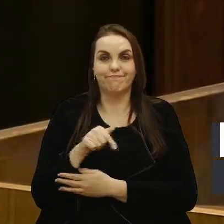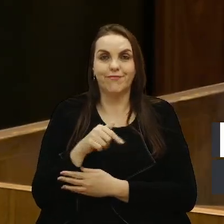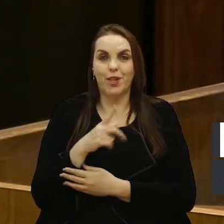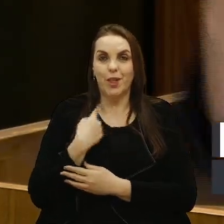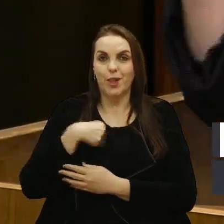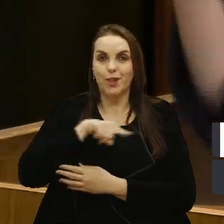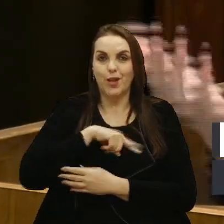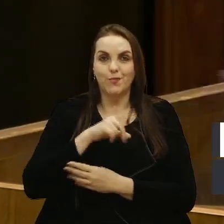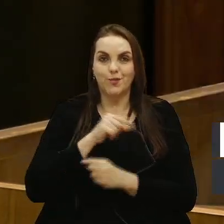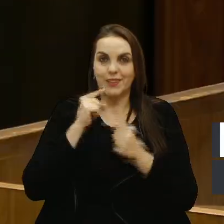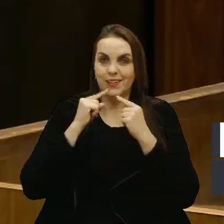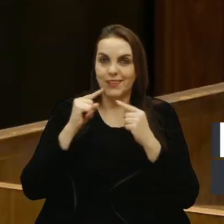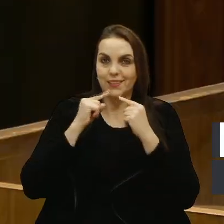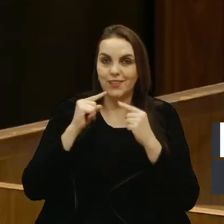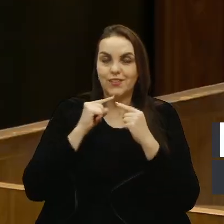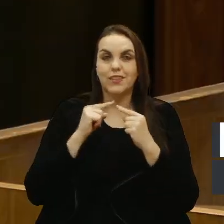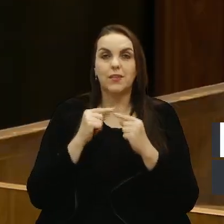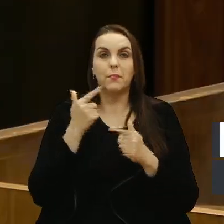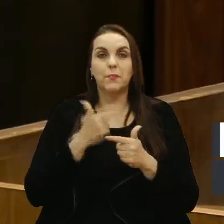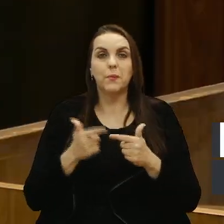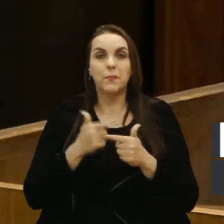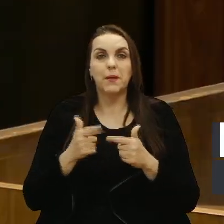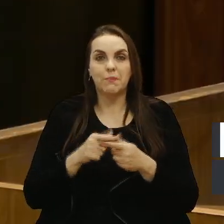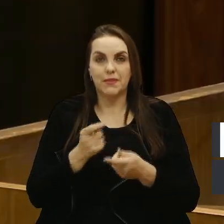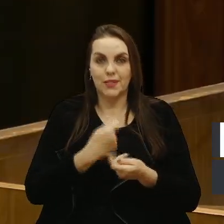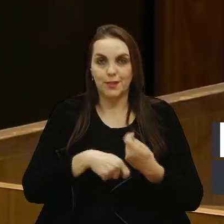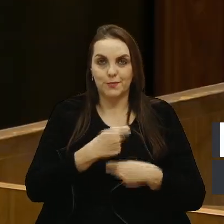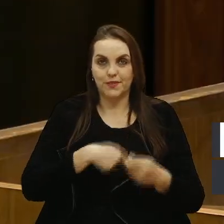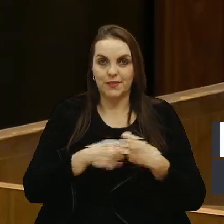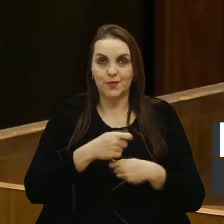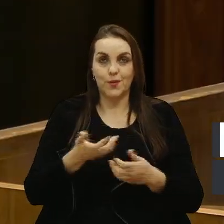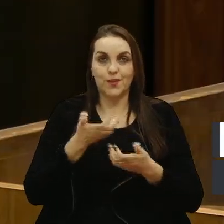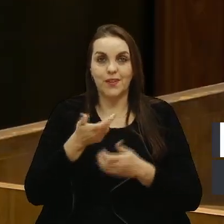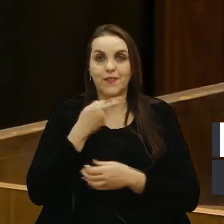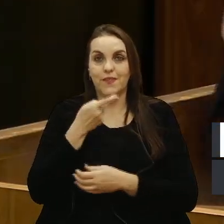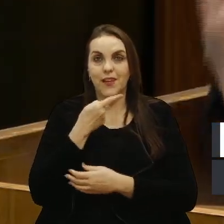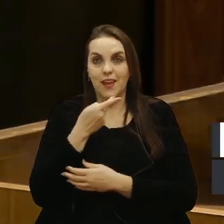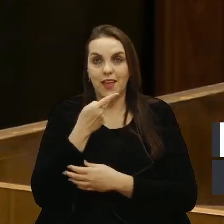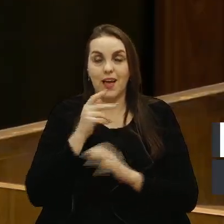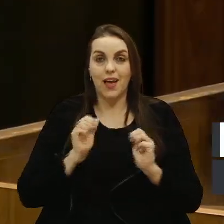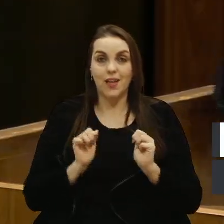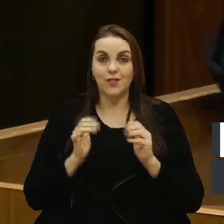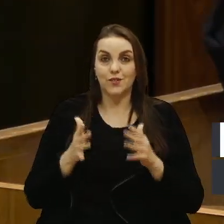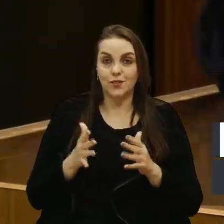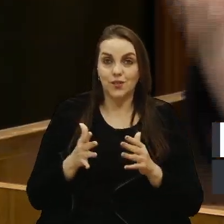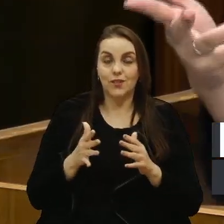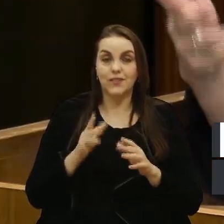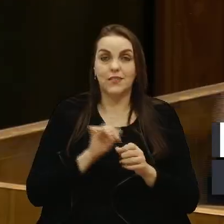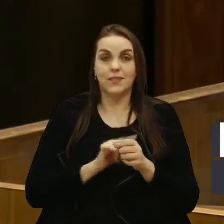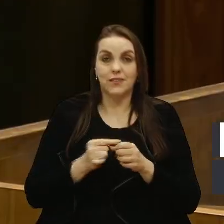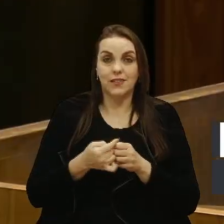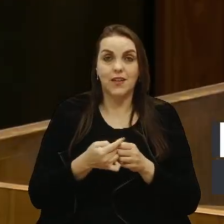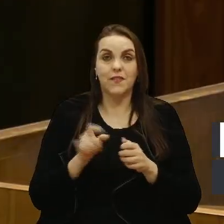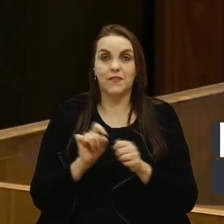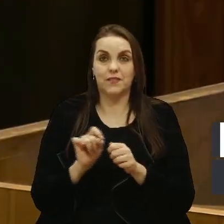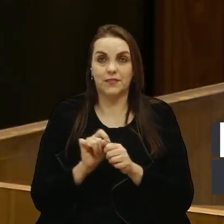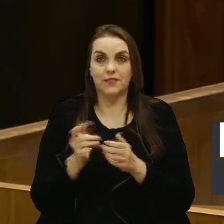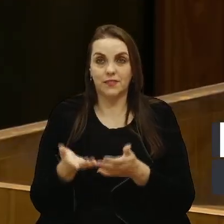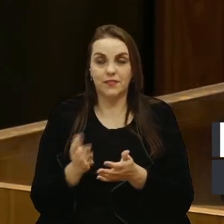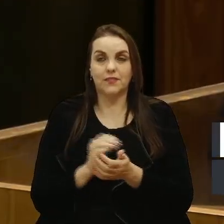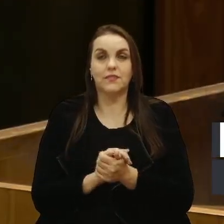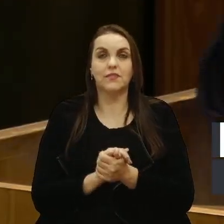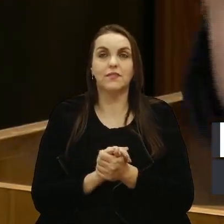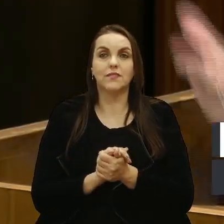criticado por trazer problemas da administração, mas eu queria falar sobre ações que o município vem fazendo em